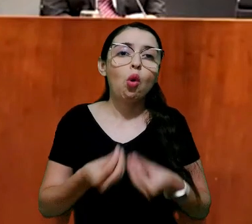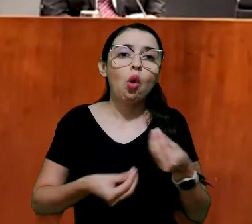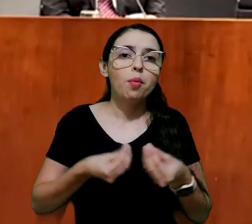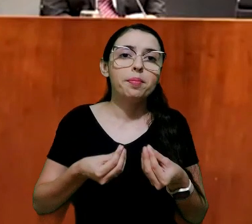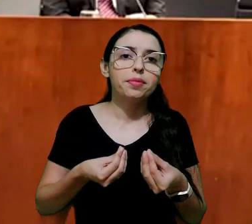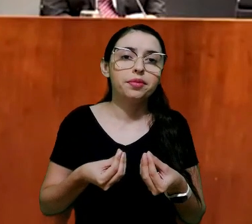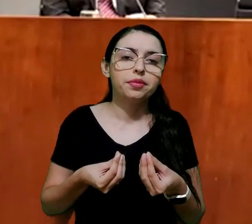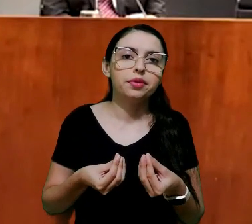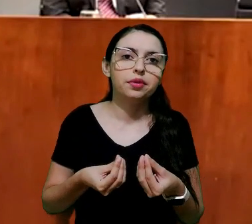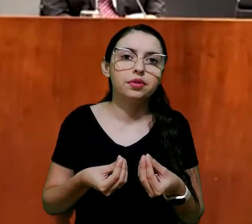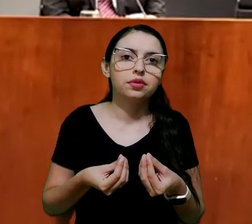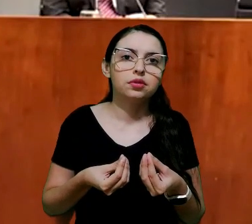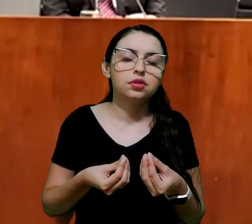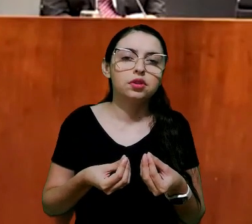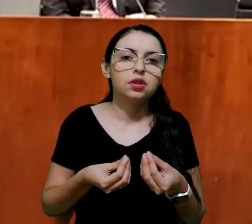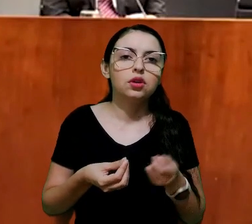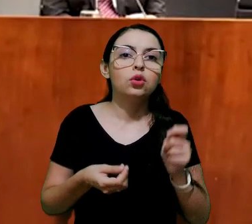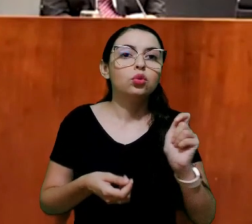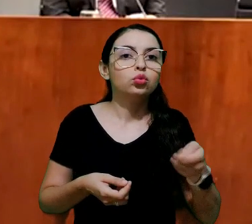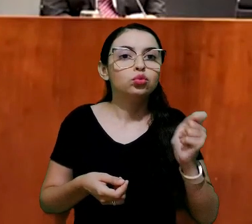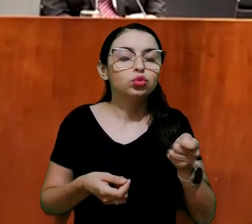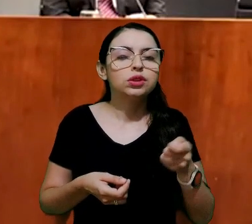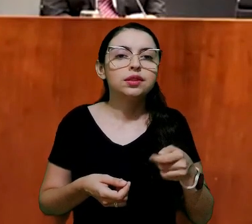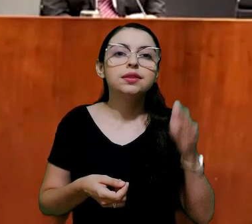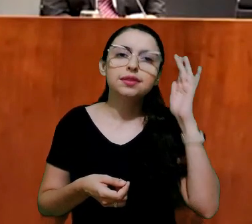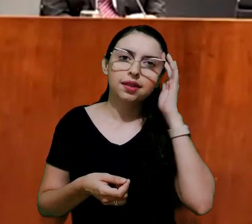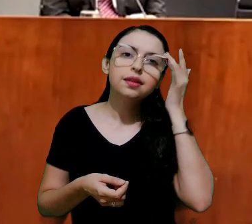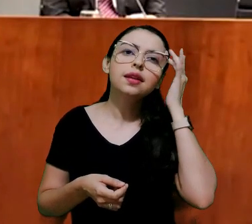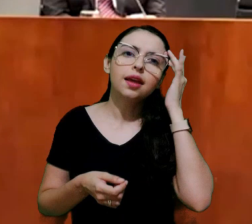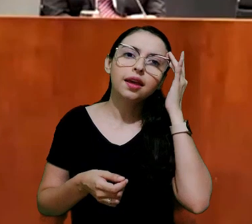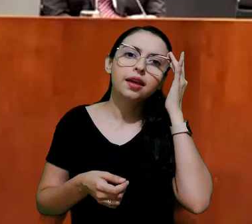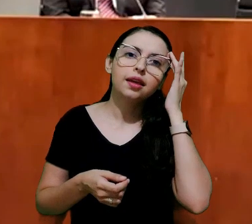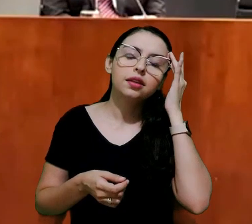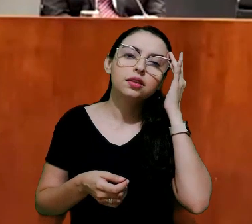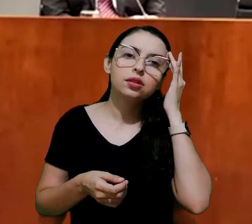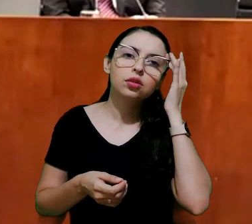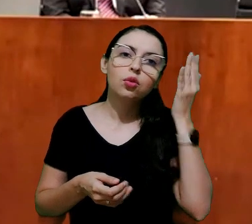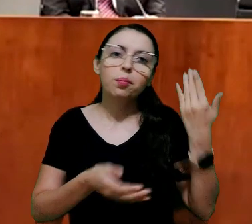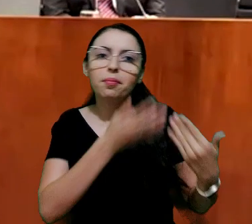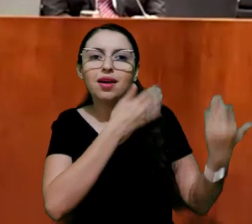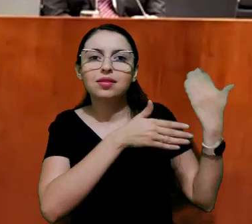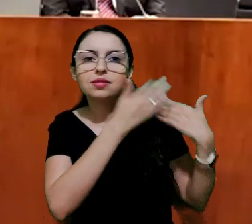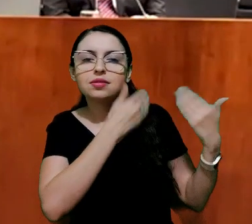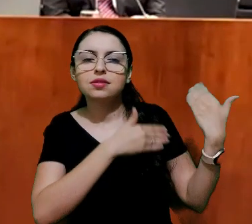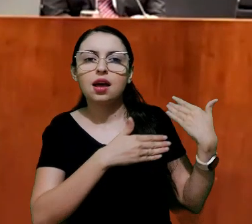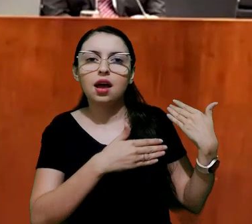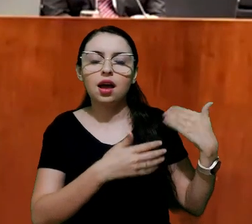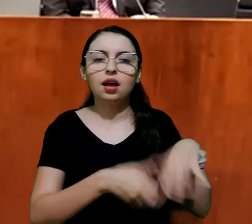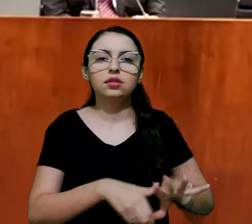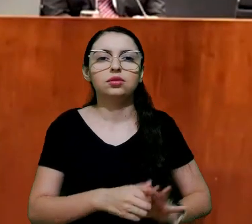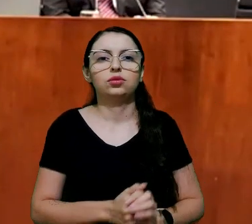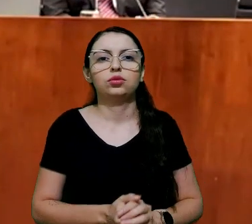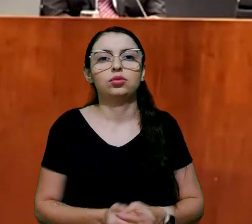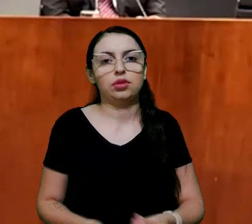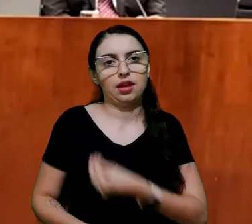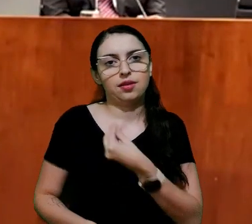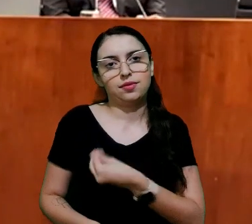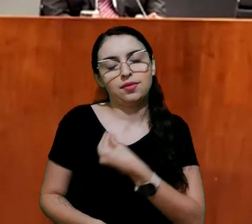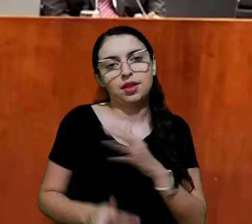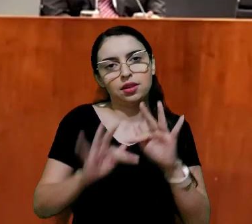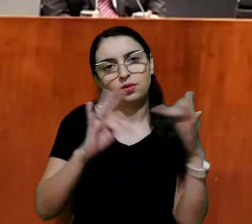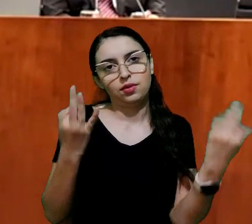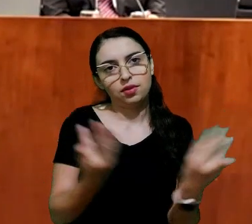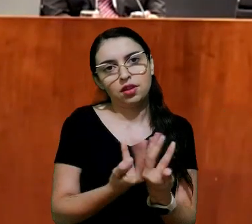juiz reconheça o passado de uma estrutura que se solidificou. Como que nós estamos